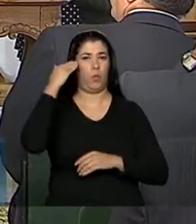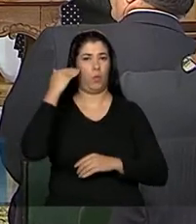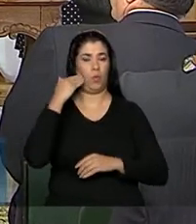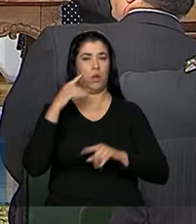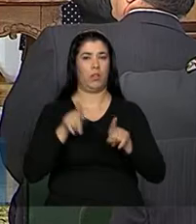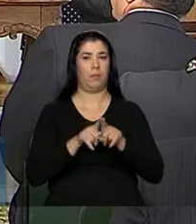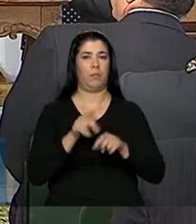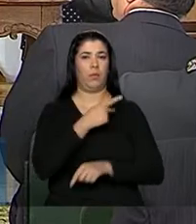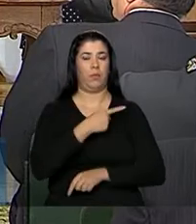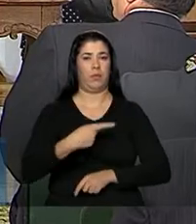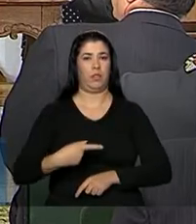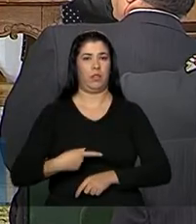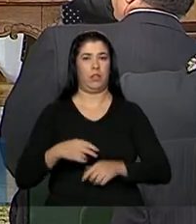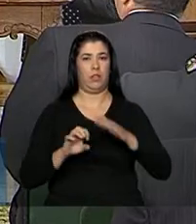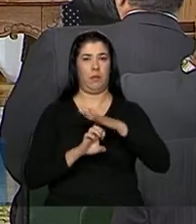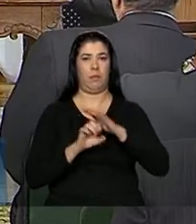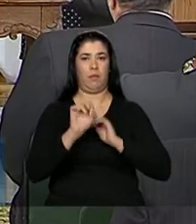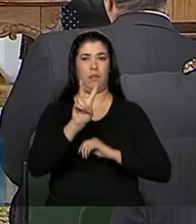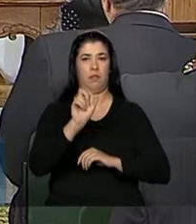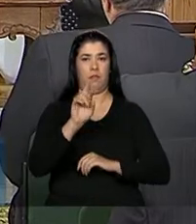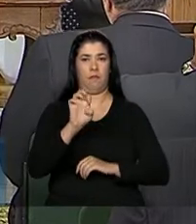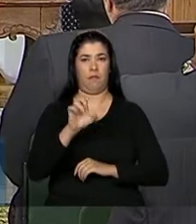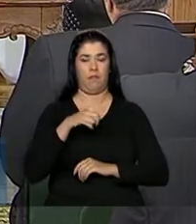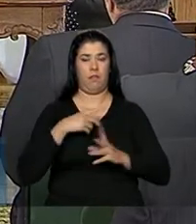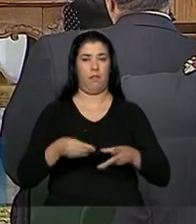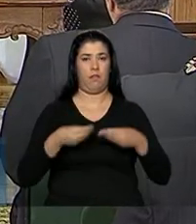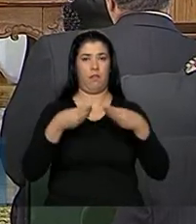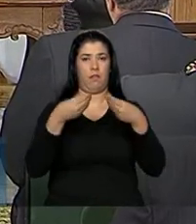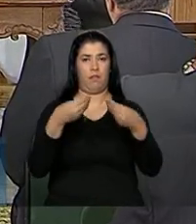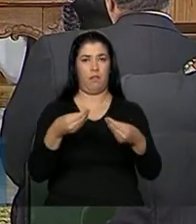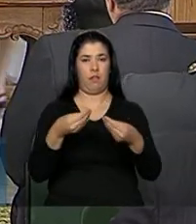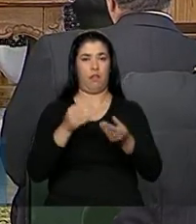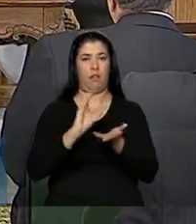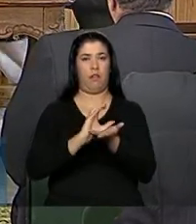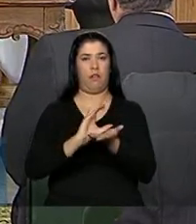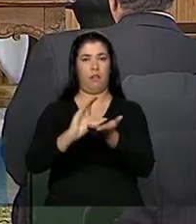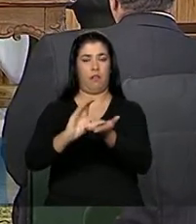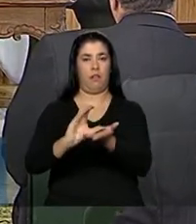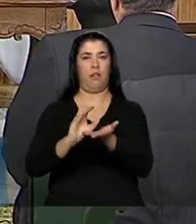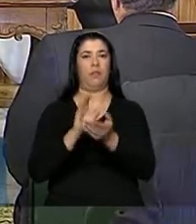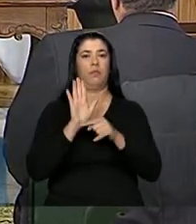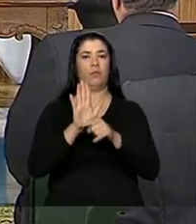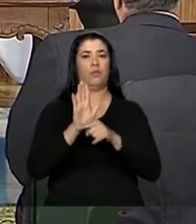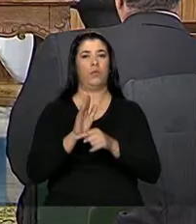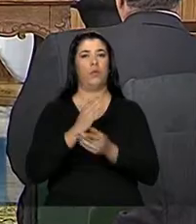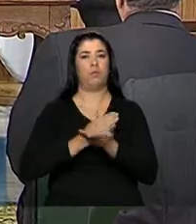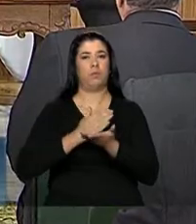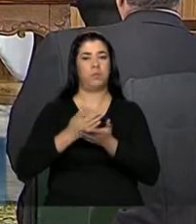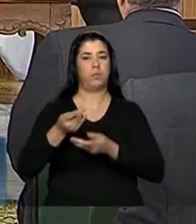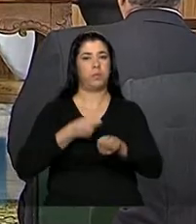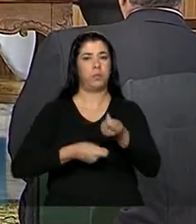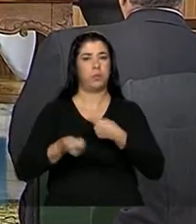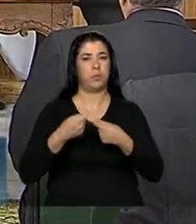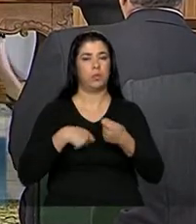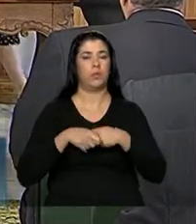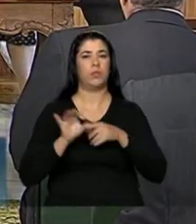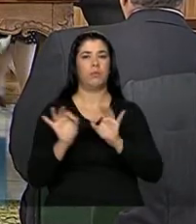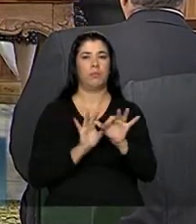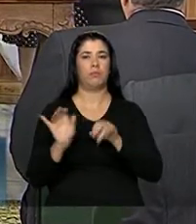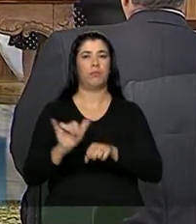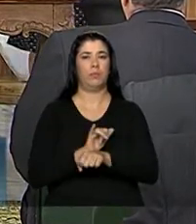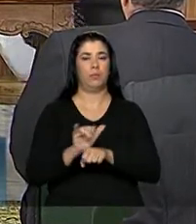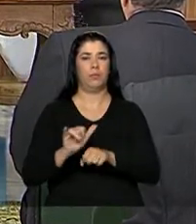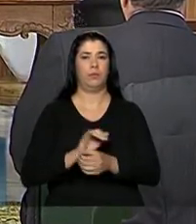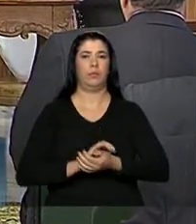para o entendimento de concessão de linha de crédito para financiamento de projetos de